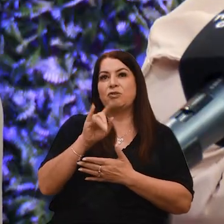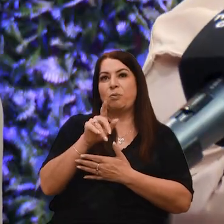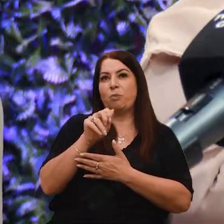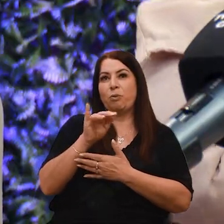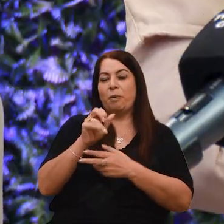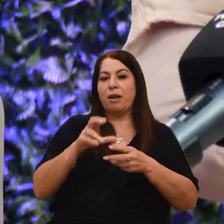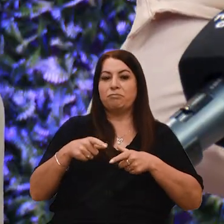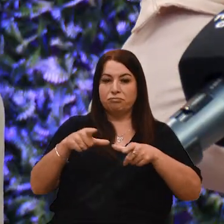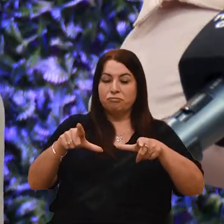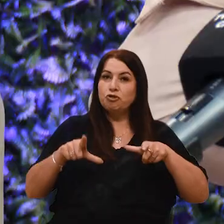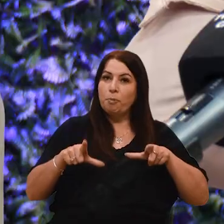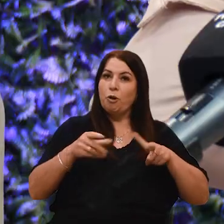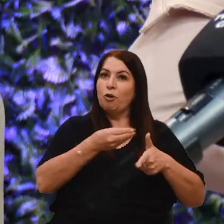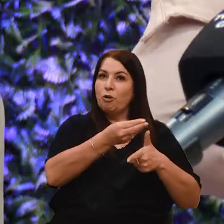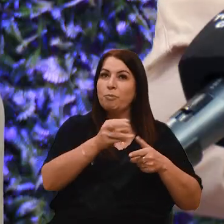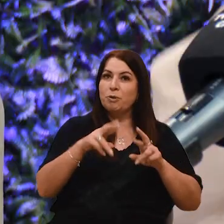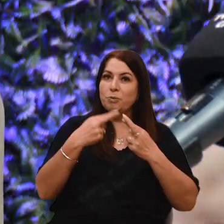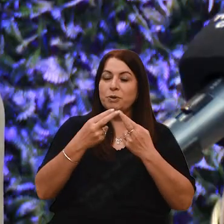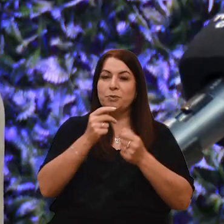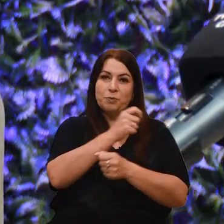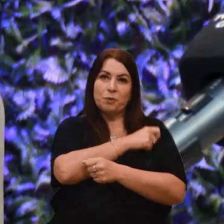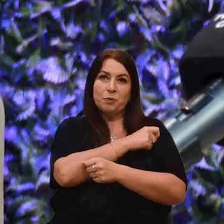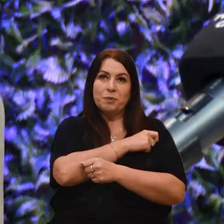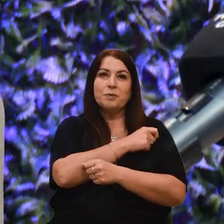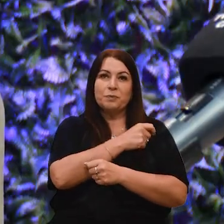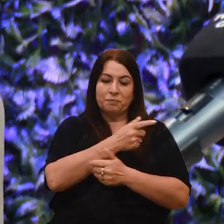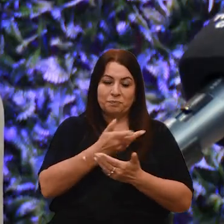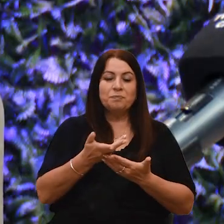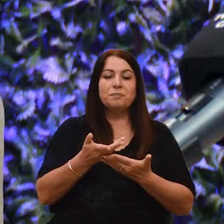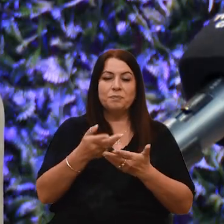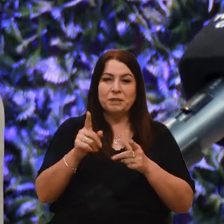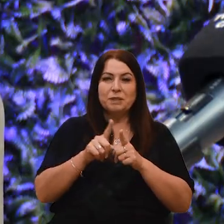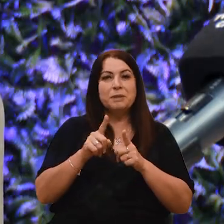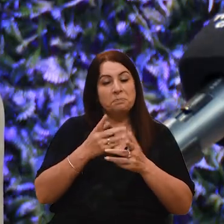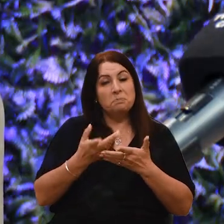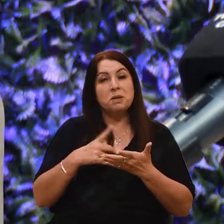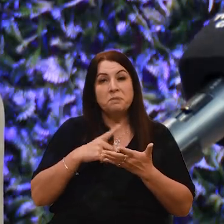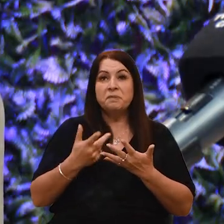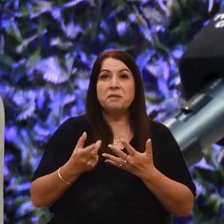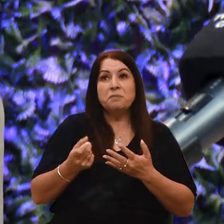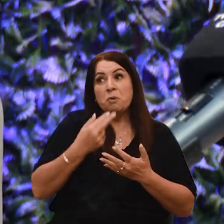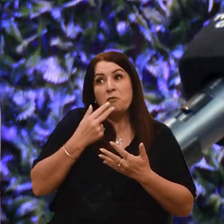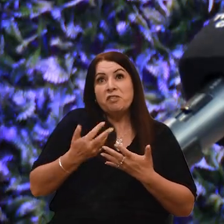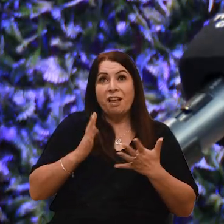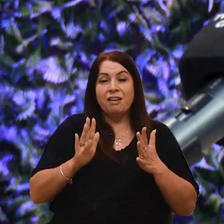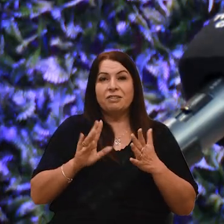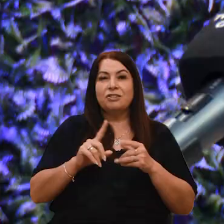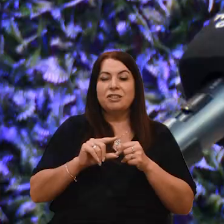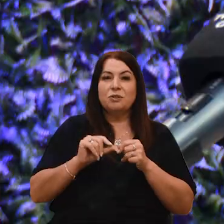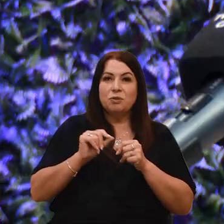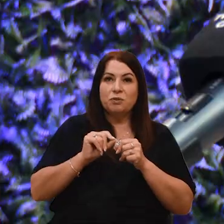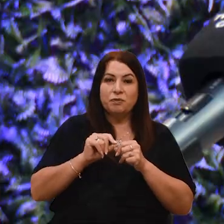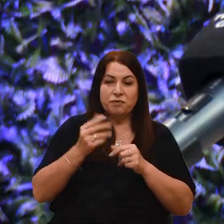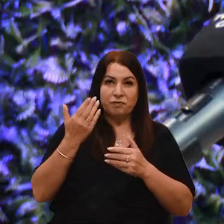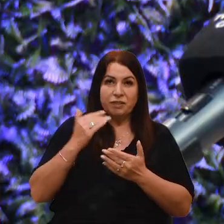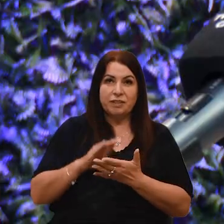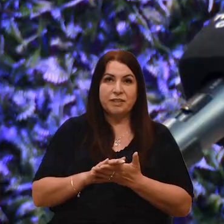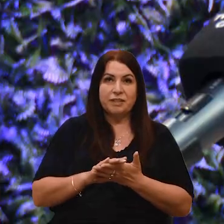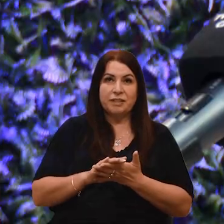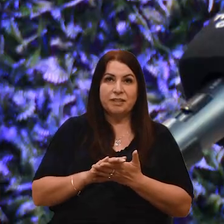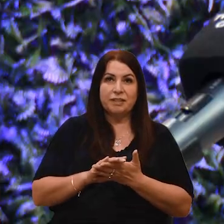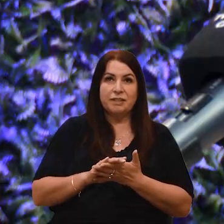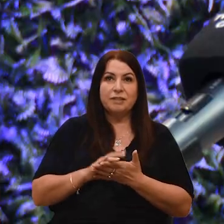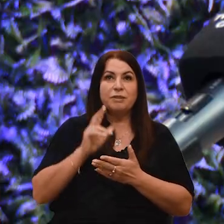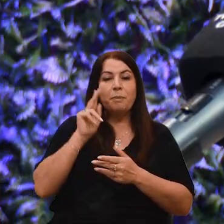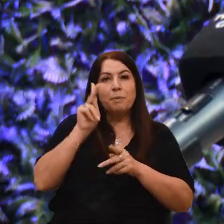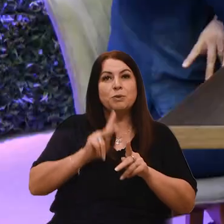numa sessão aqui os estudantes, as estudantes também, que foi uma novidade, né? Quando eu fiz ali o convite... Só para